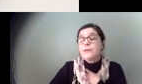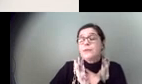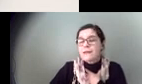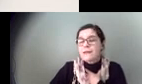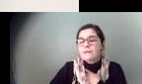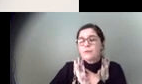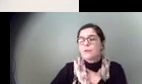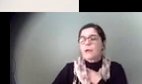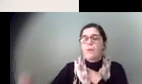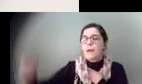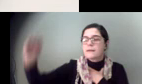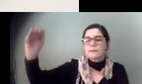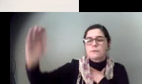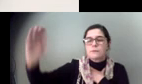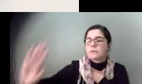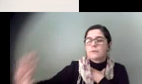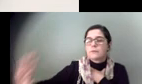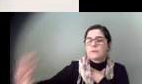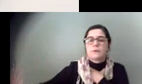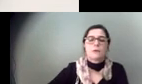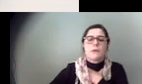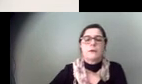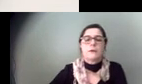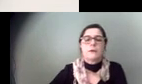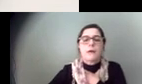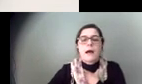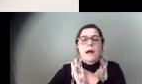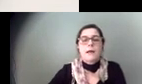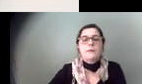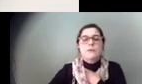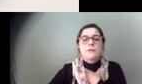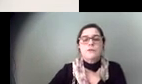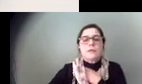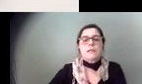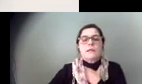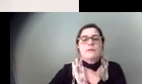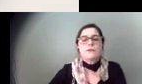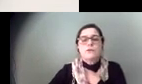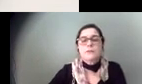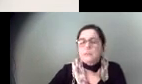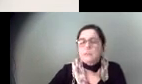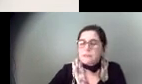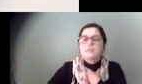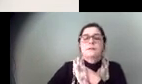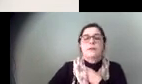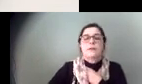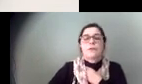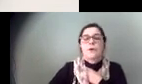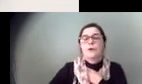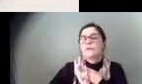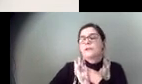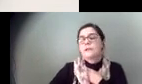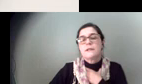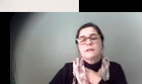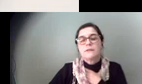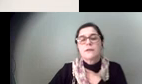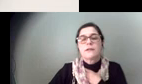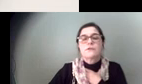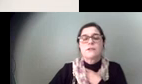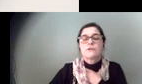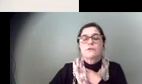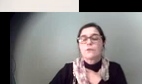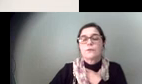colocar número 10, é o meu grau máximo, é o que eu quero. Ah, depois eu vou querer ver sobre danças, é o 9, e